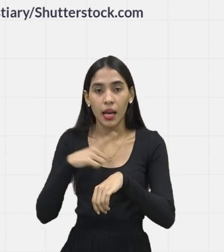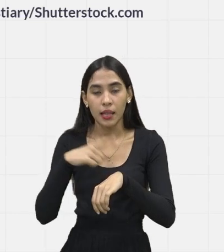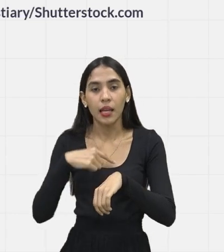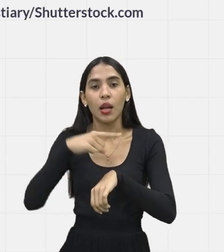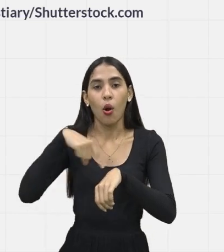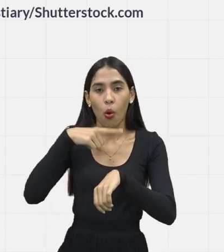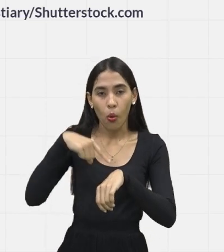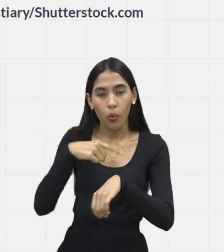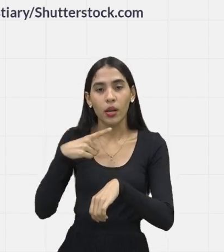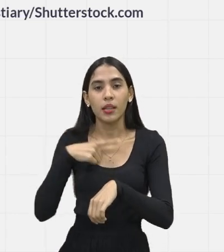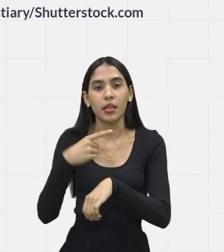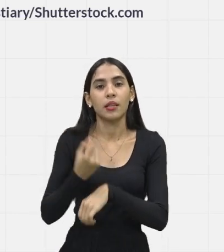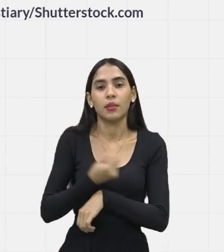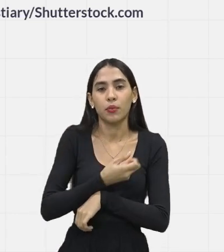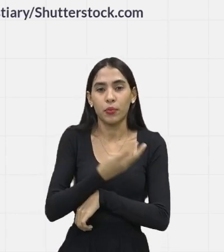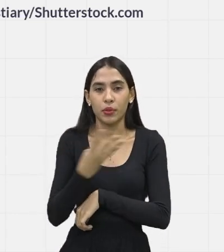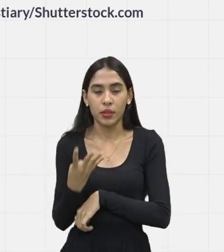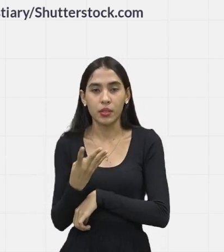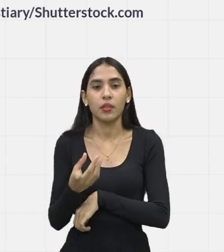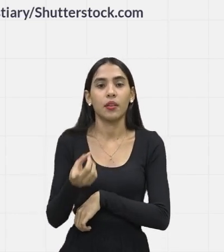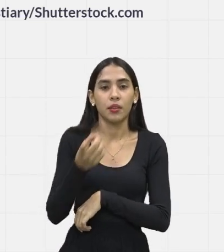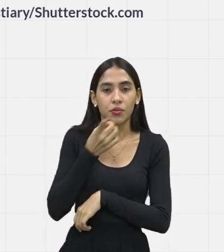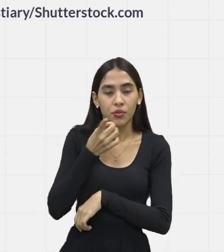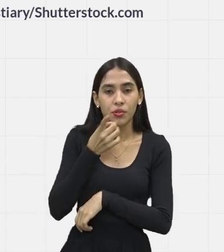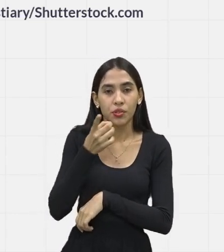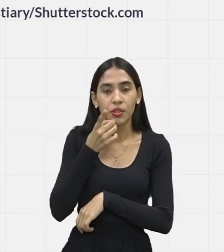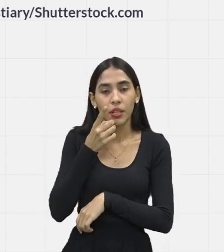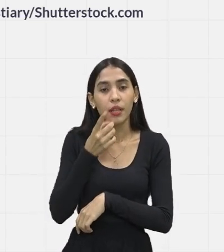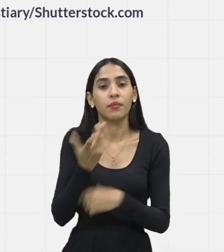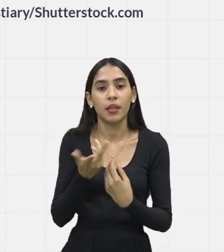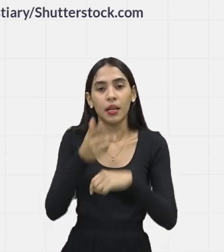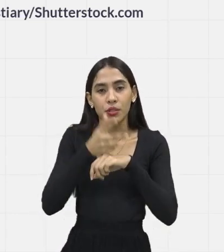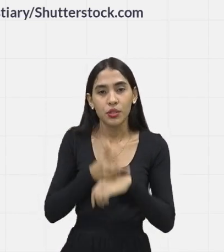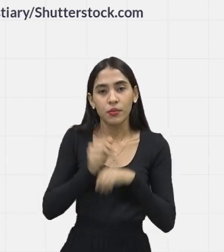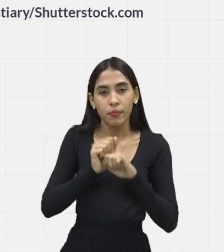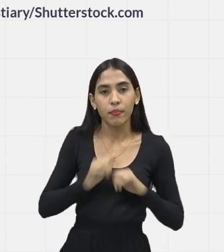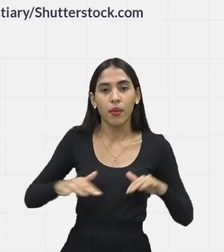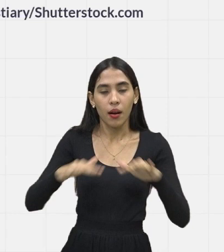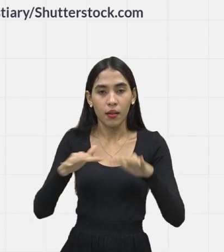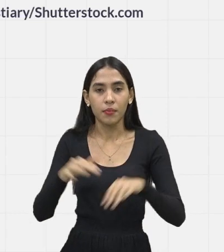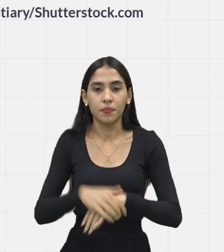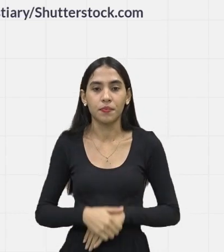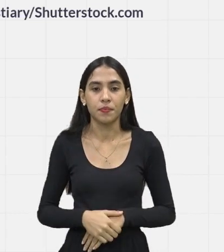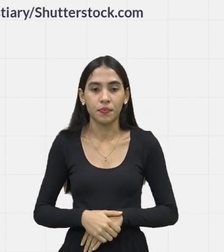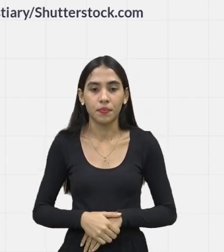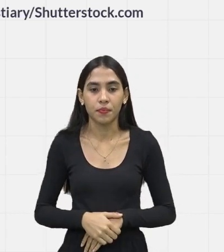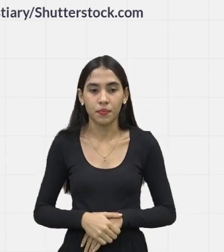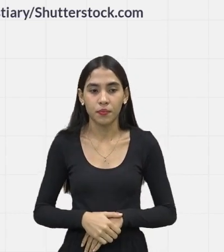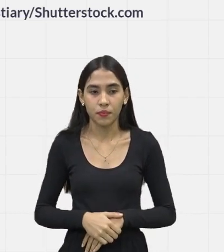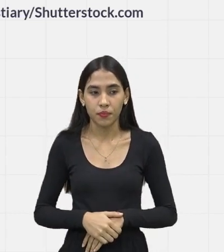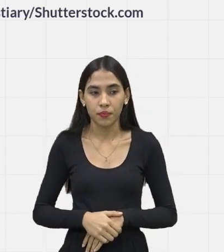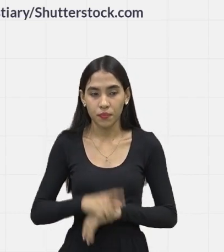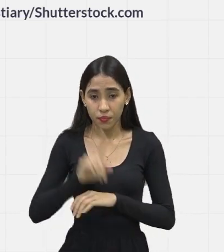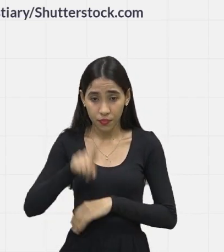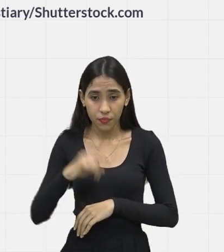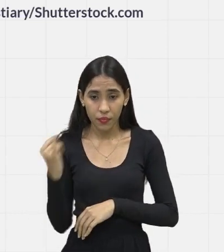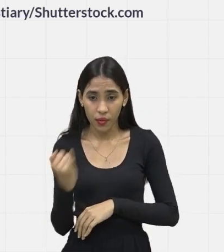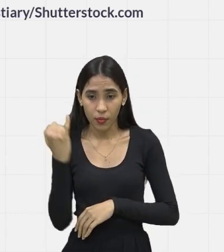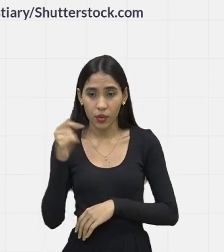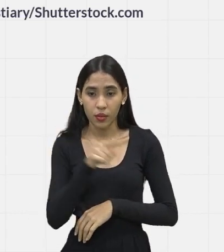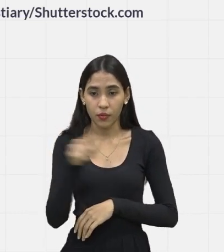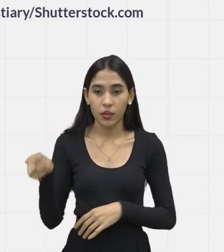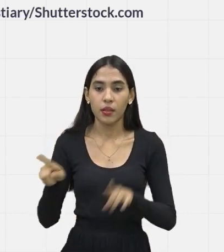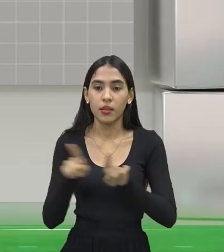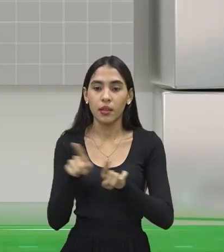um quantitativo de dias de transmissão, né? E é importante que vocês estejam